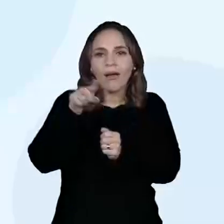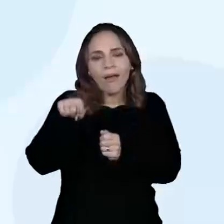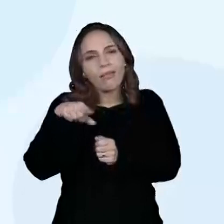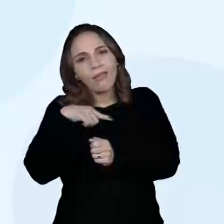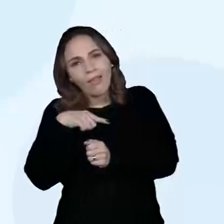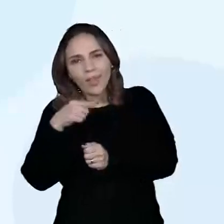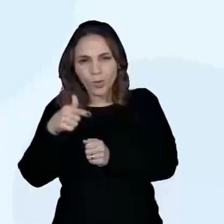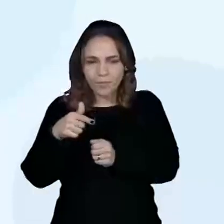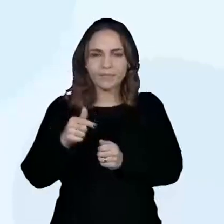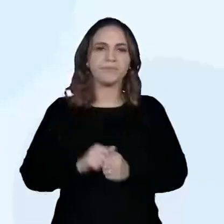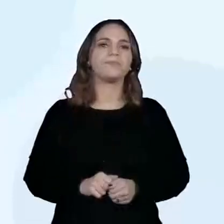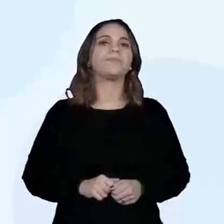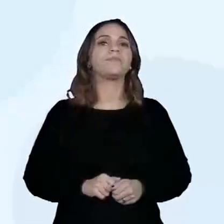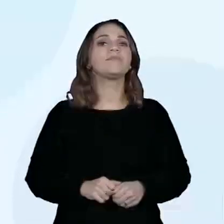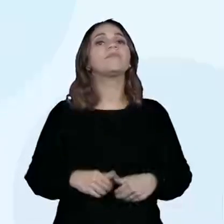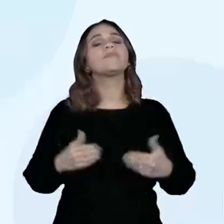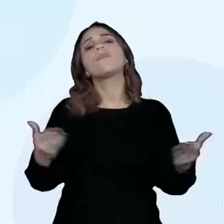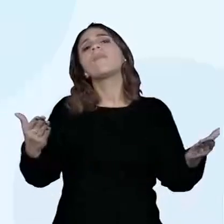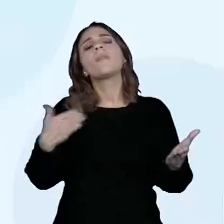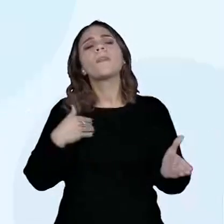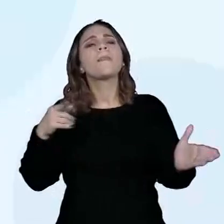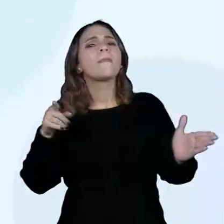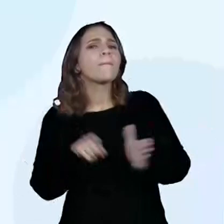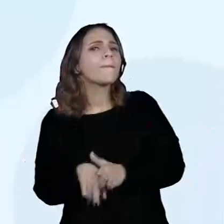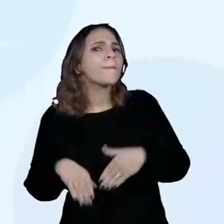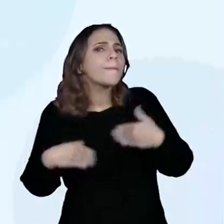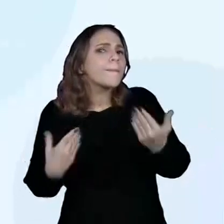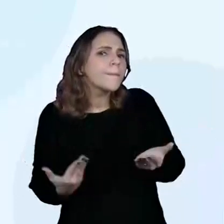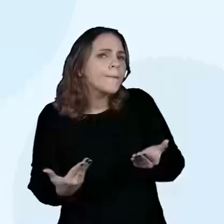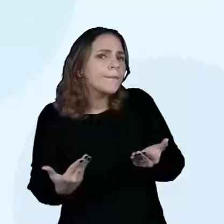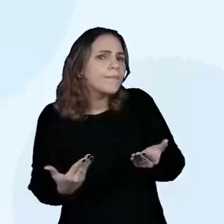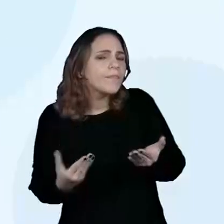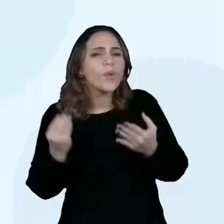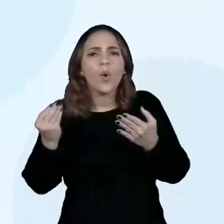E onde fica a acentuação gráfica?